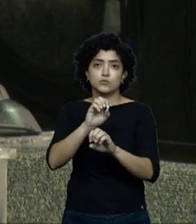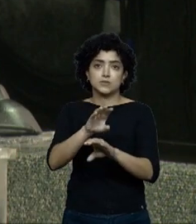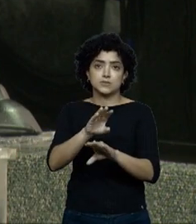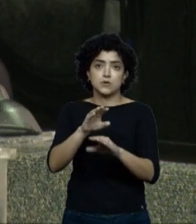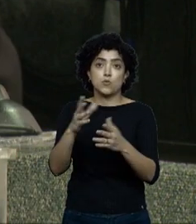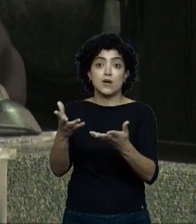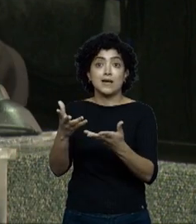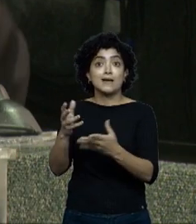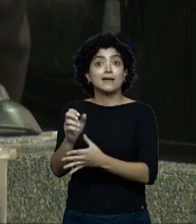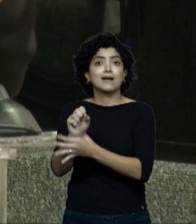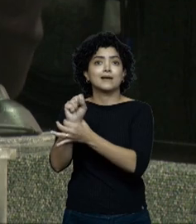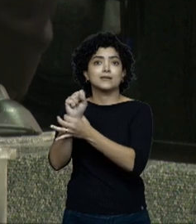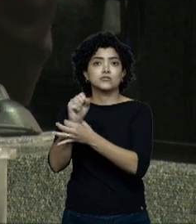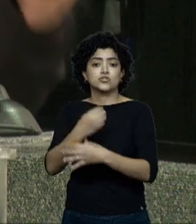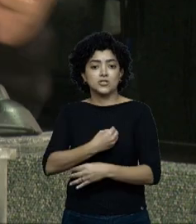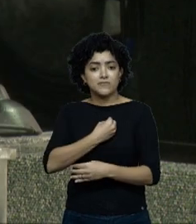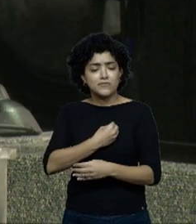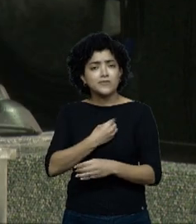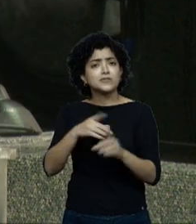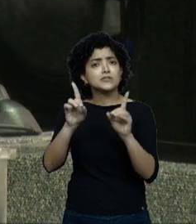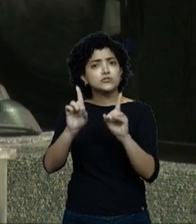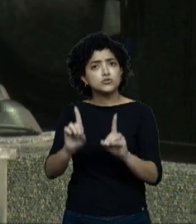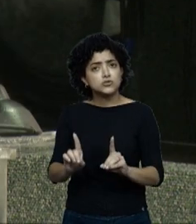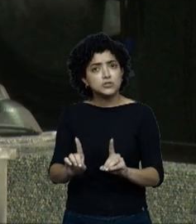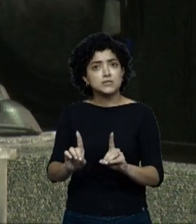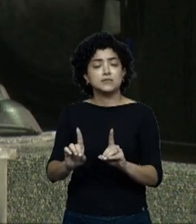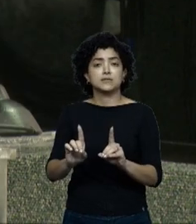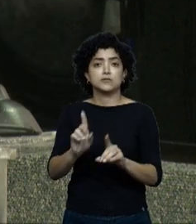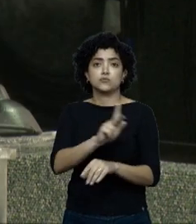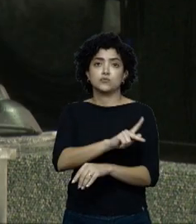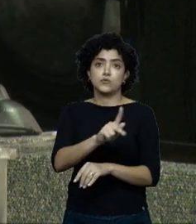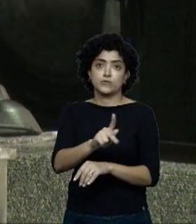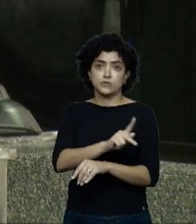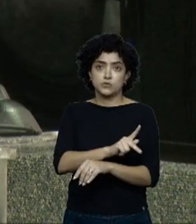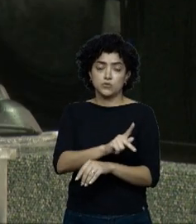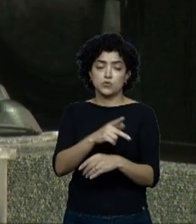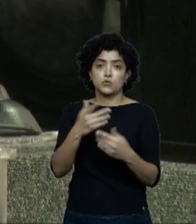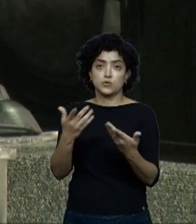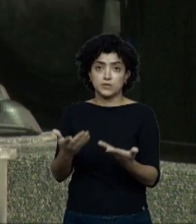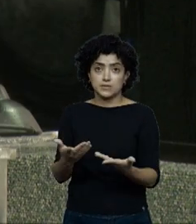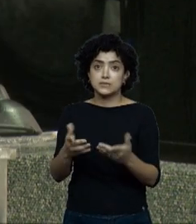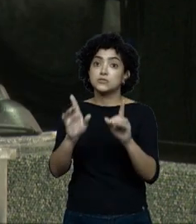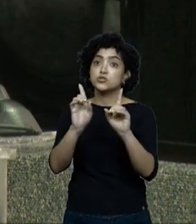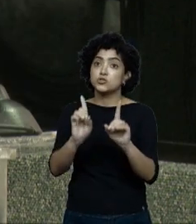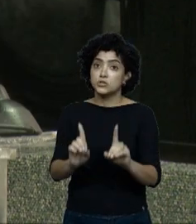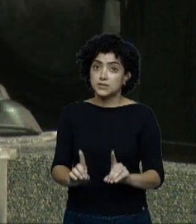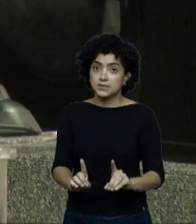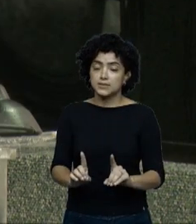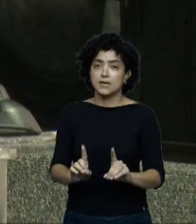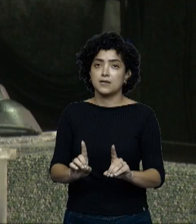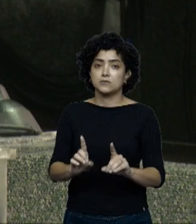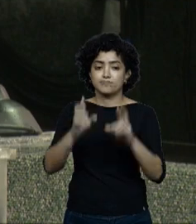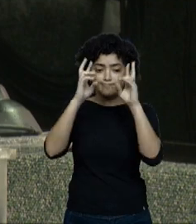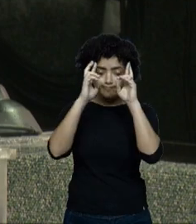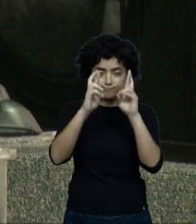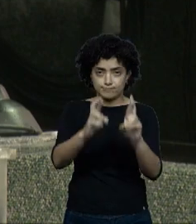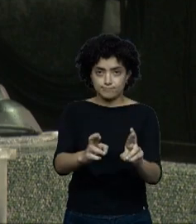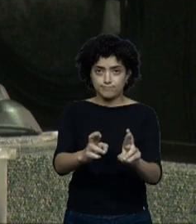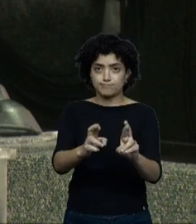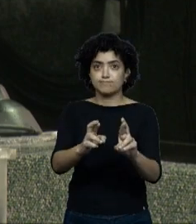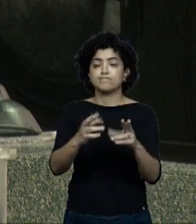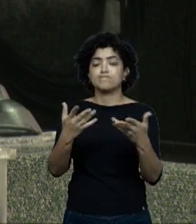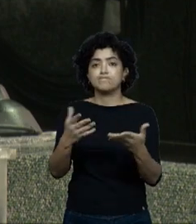garantir a vida digna do Trabalhador dignidade respeito